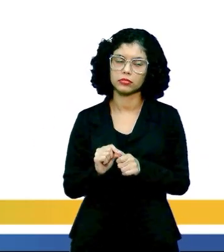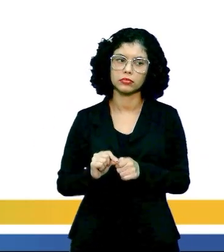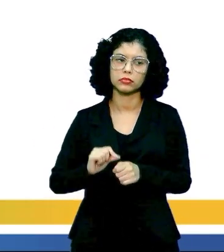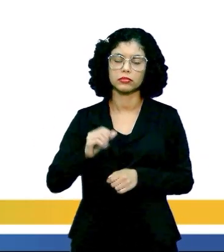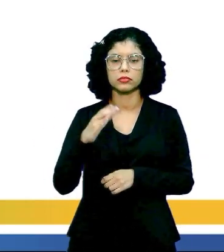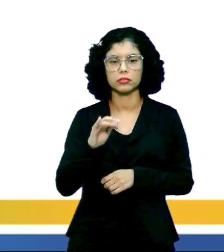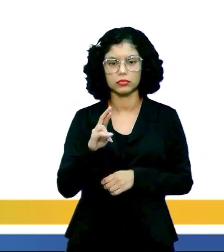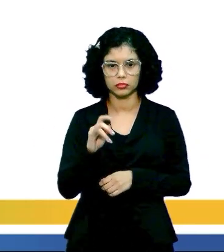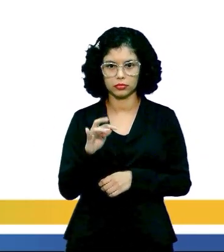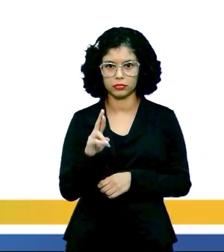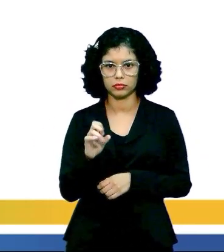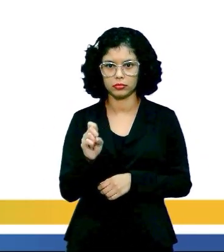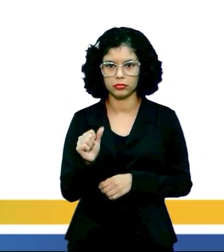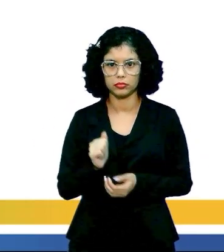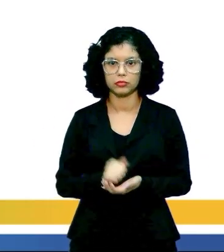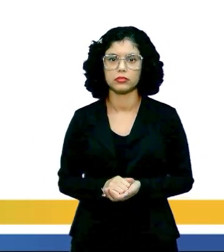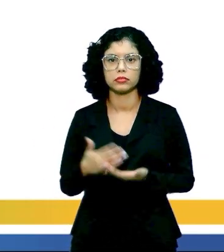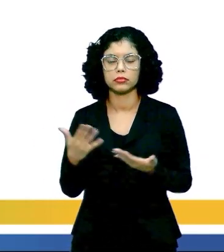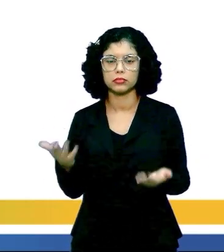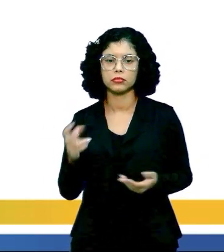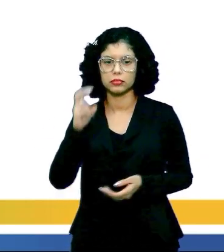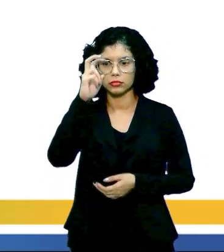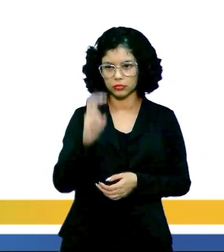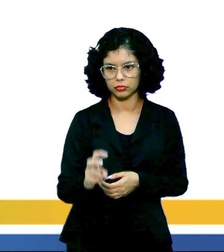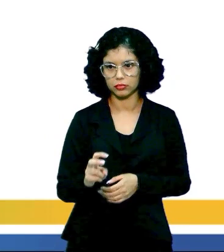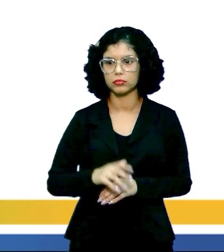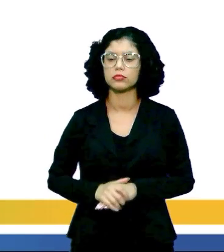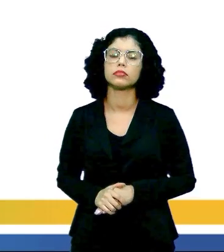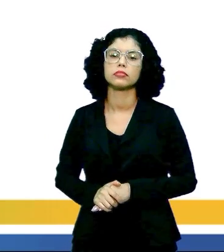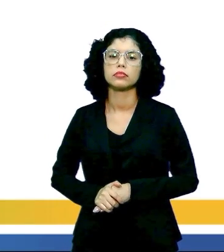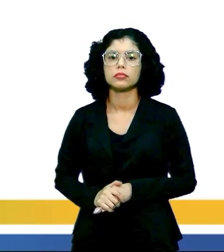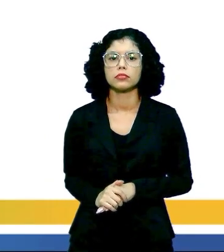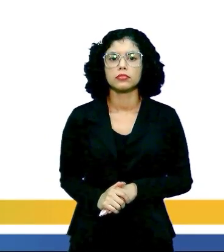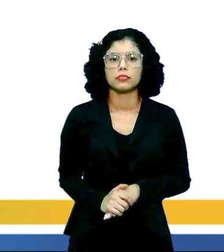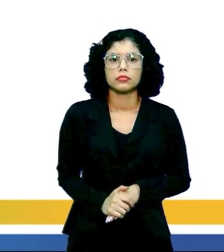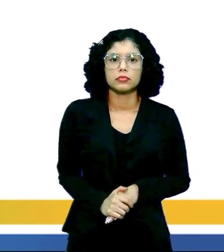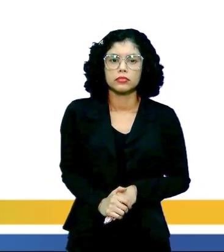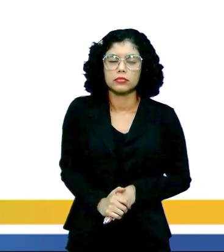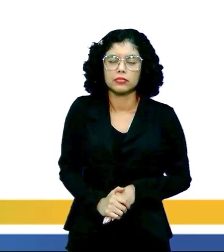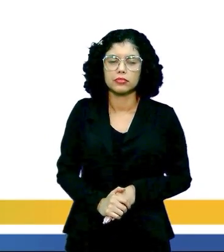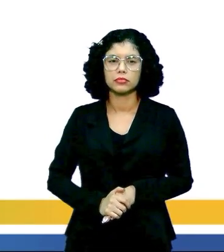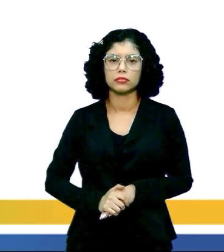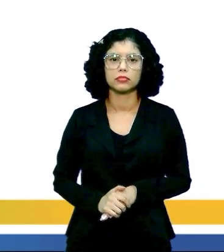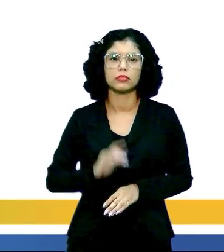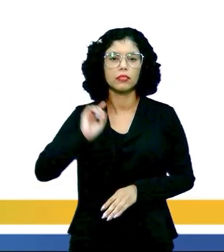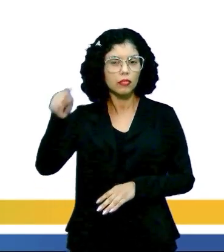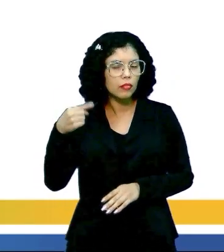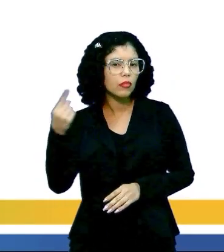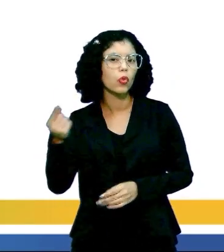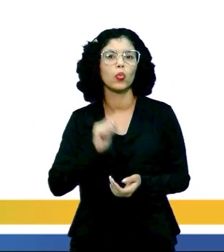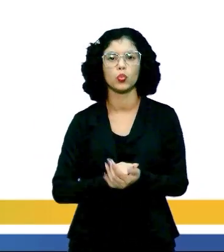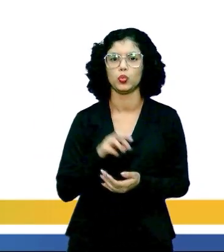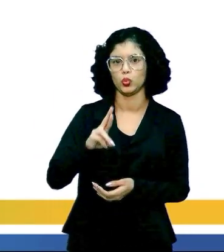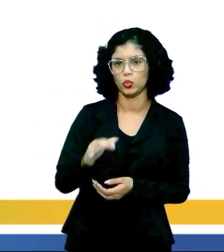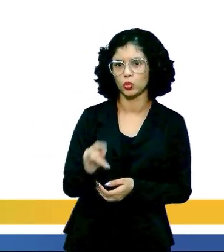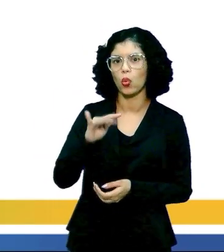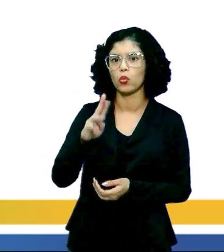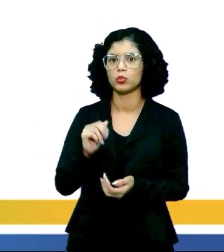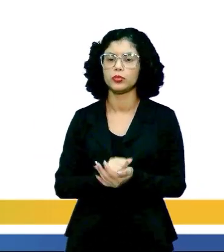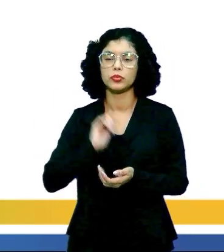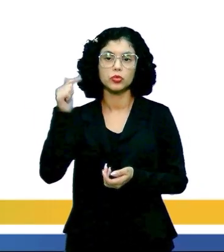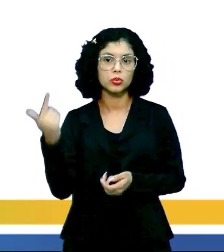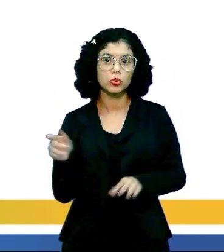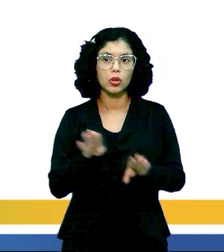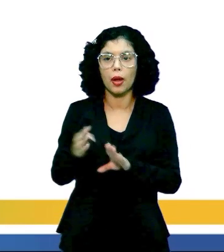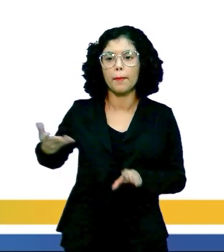formar compostos. Então, os 5 postulados de Dalton, vamos ao comando da questão. A questão diz o seguinte: após o modelo de Dalton,